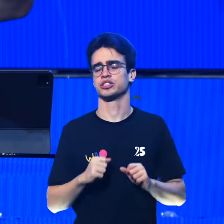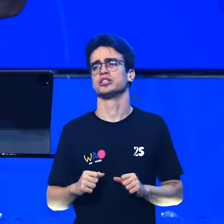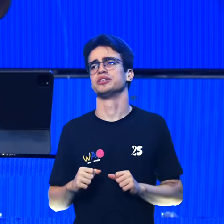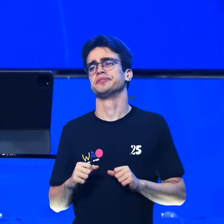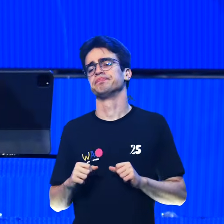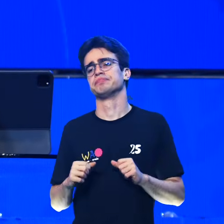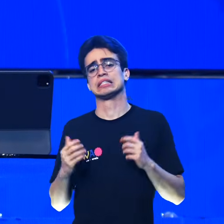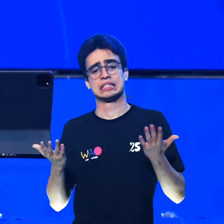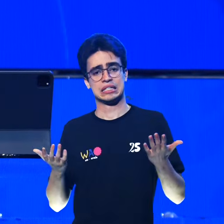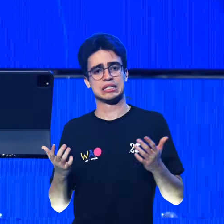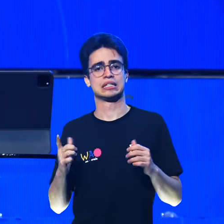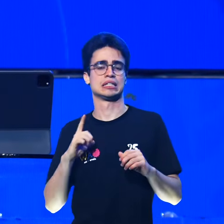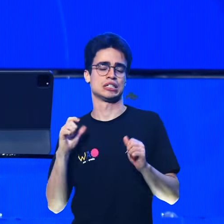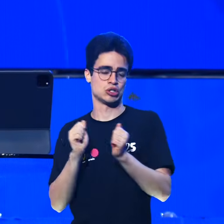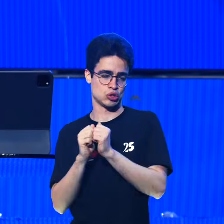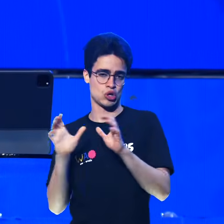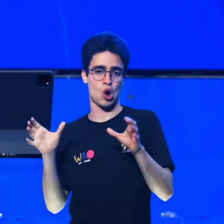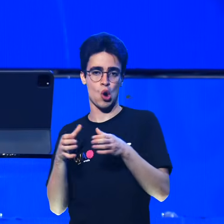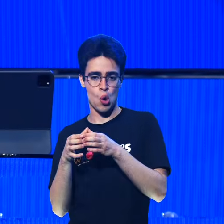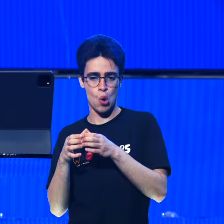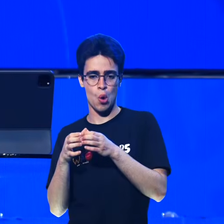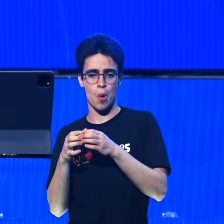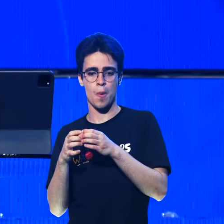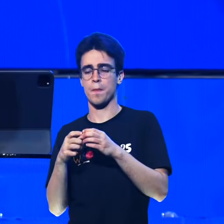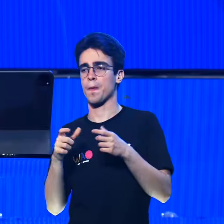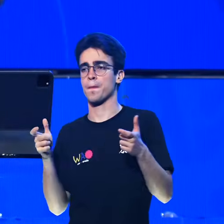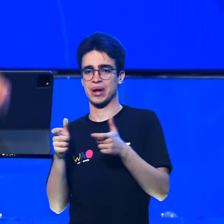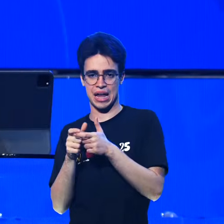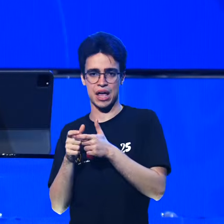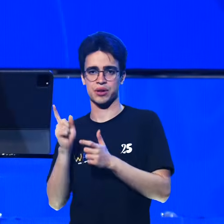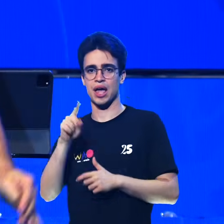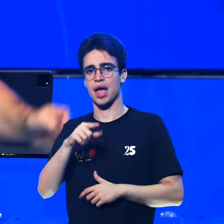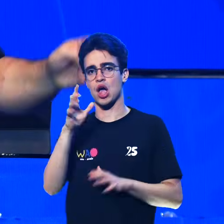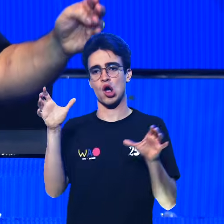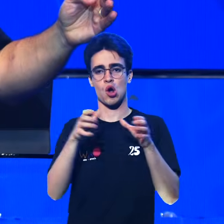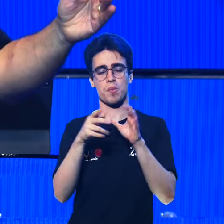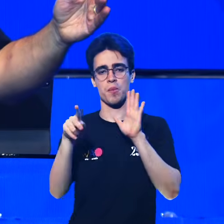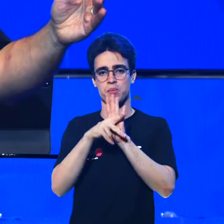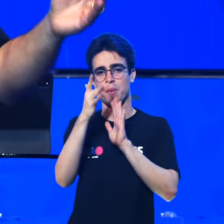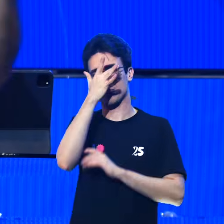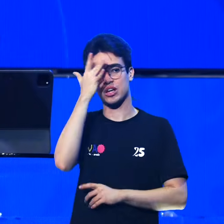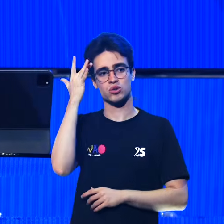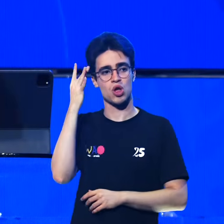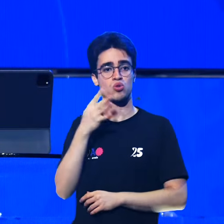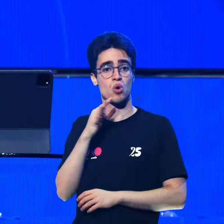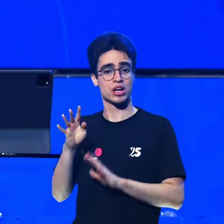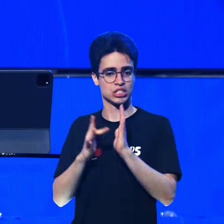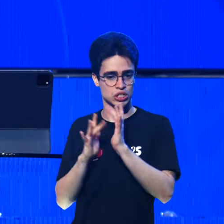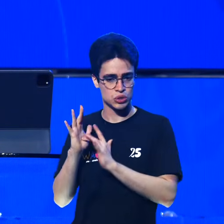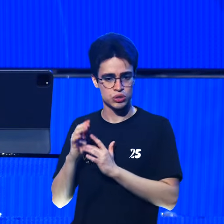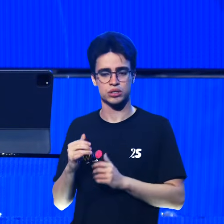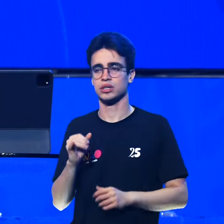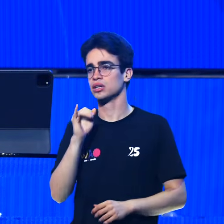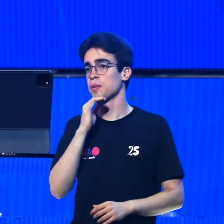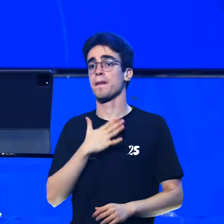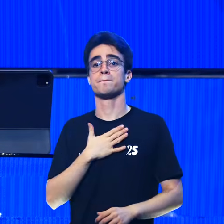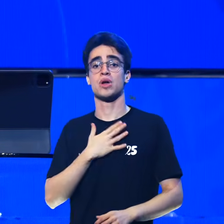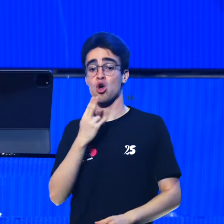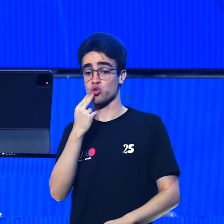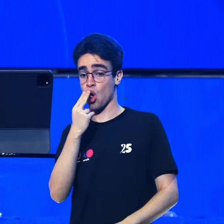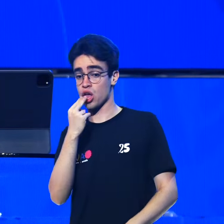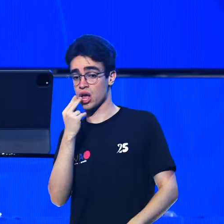Então, eu tenho um GC, eu tenho um grupo de crescimento na minha casa, só com pessoas que não conhecem a Cristo. O meu nutricionista conhecia